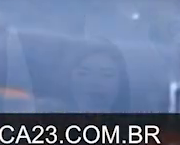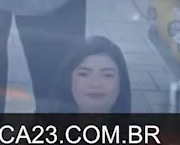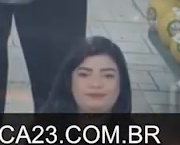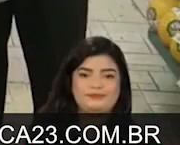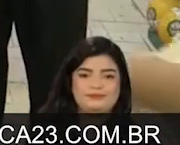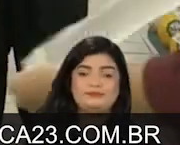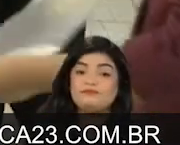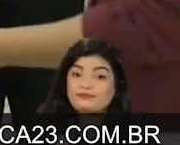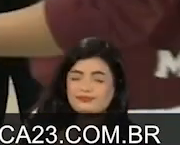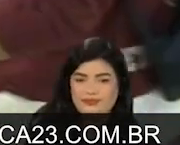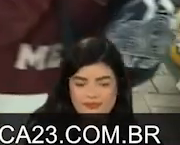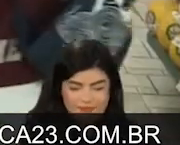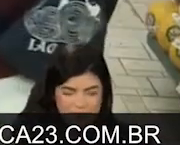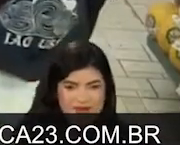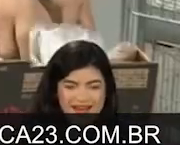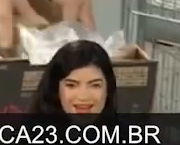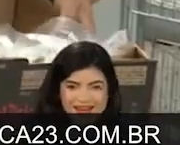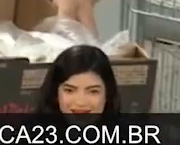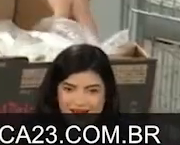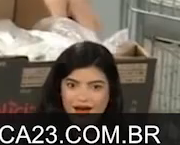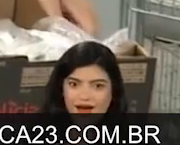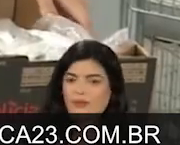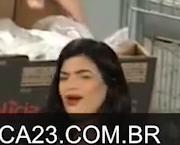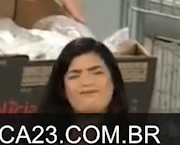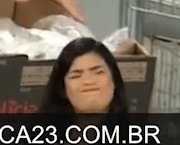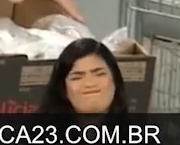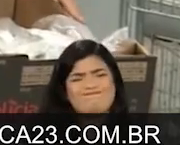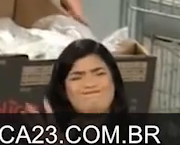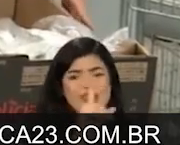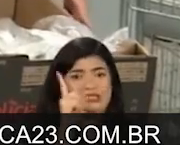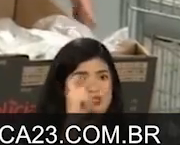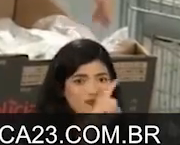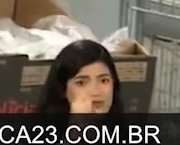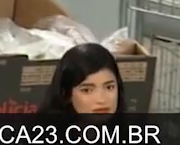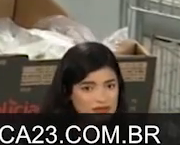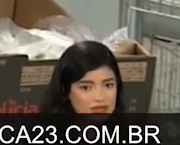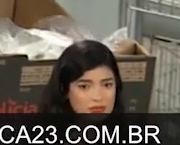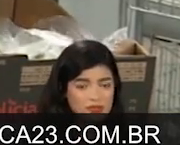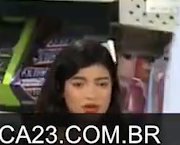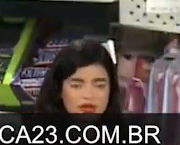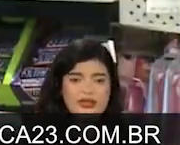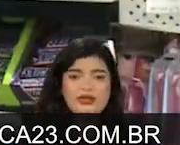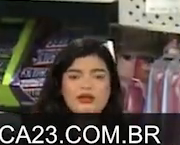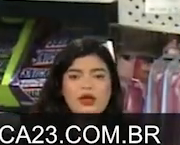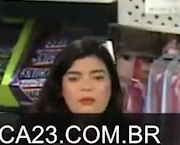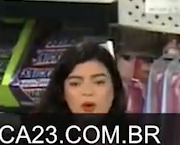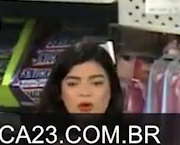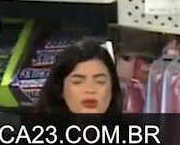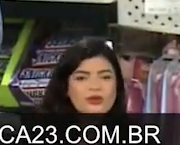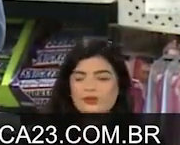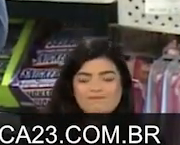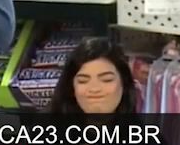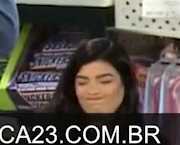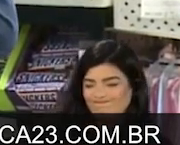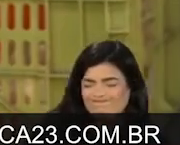completa. Encher o carrinho de compras foi ficando bem mais caro ao longo do último ano. Teve coisa que passou a ficar de